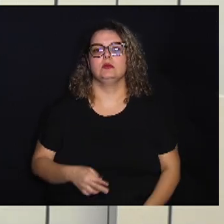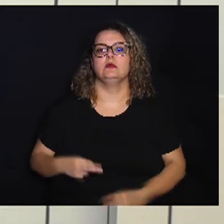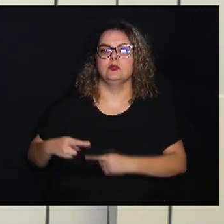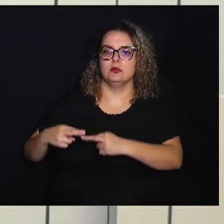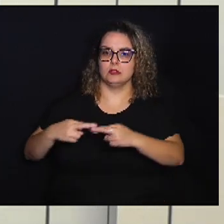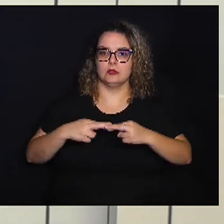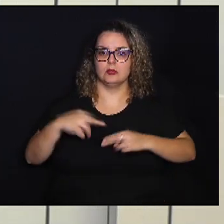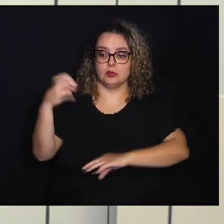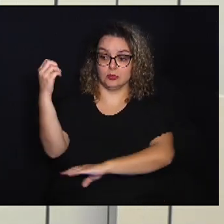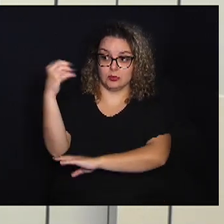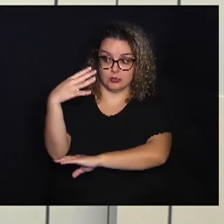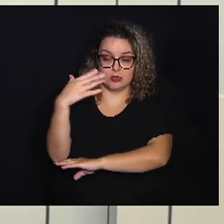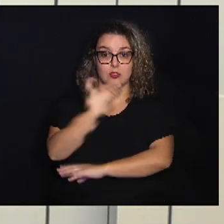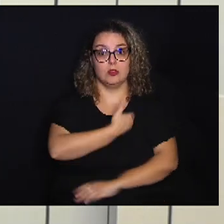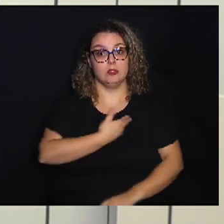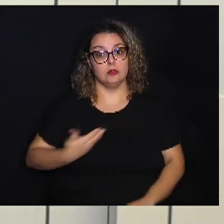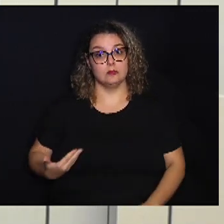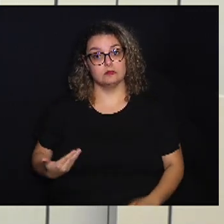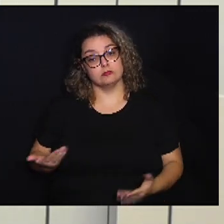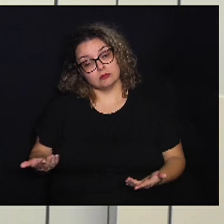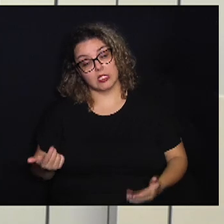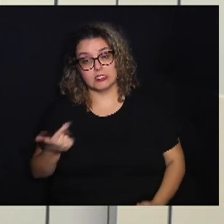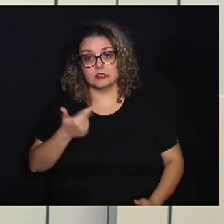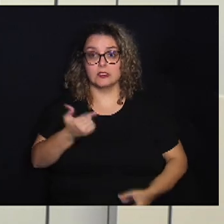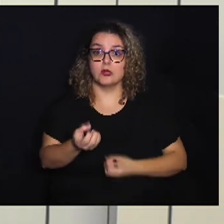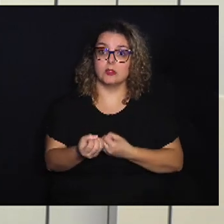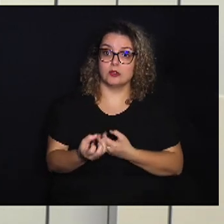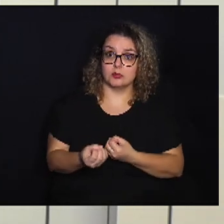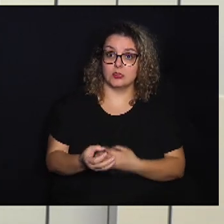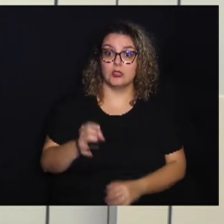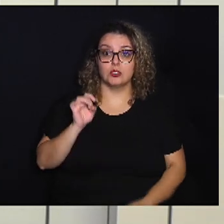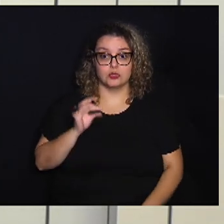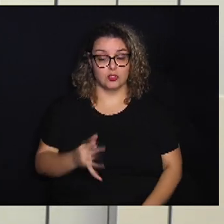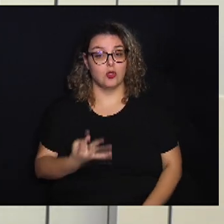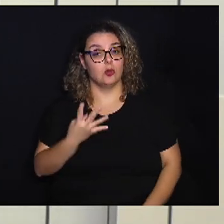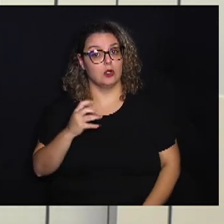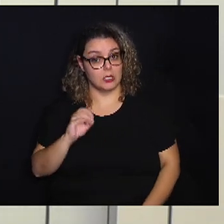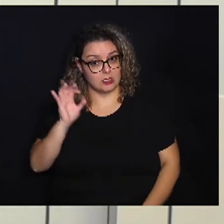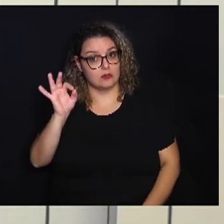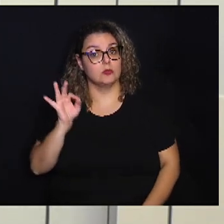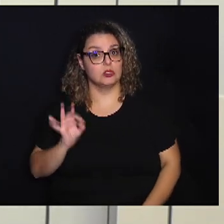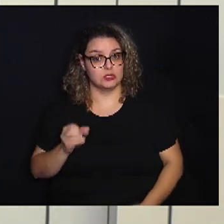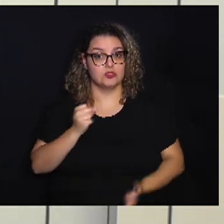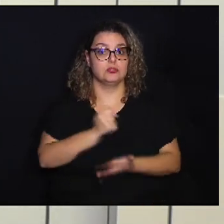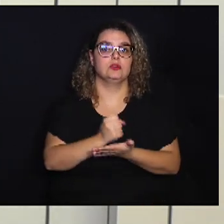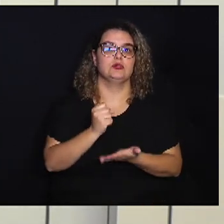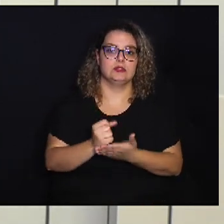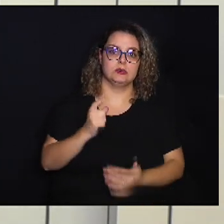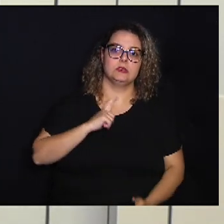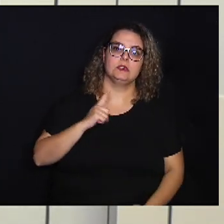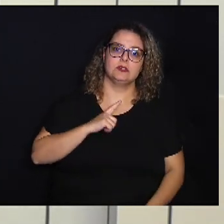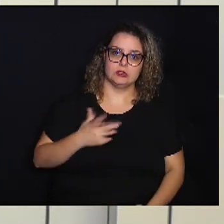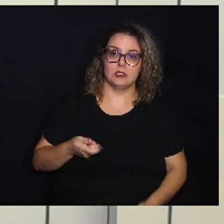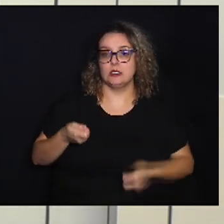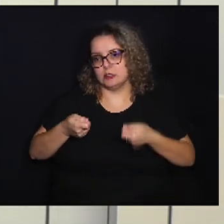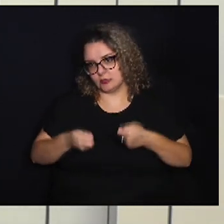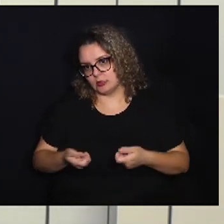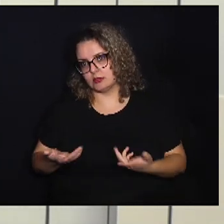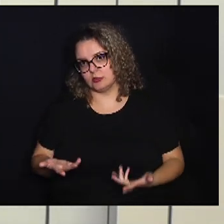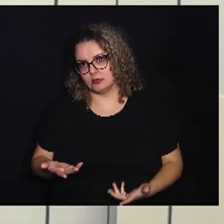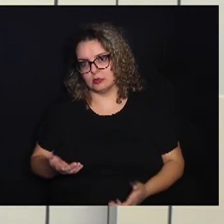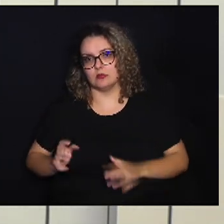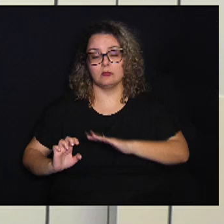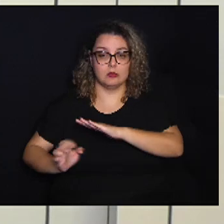de iluminação pública. Mas, segundo informações, apenas 40% do contrato teria sido cumprido pela